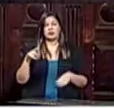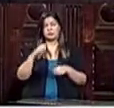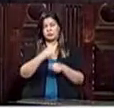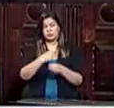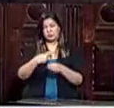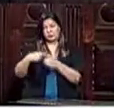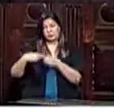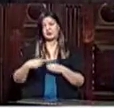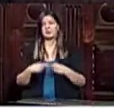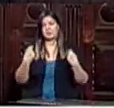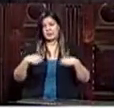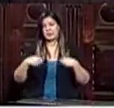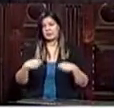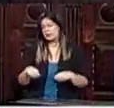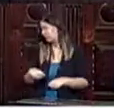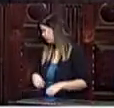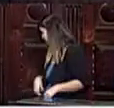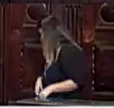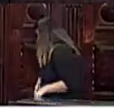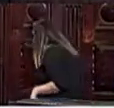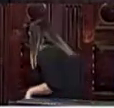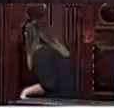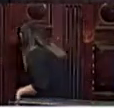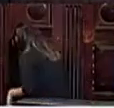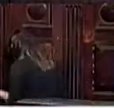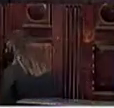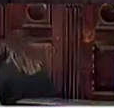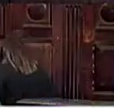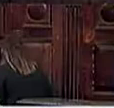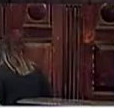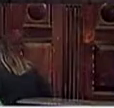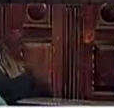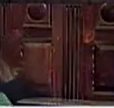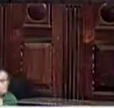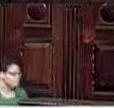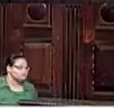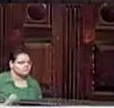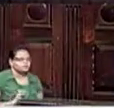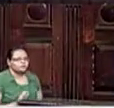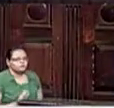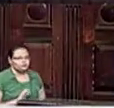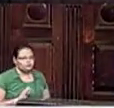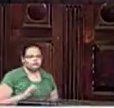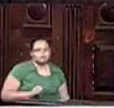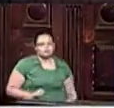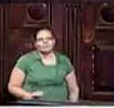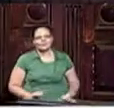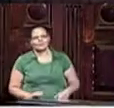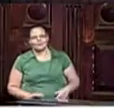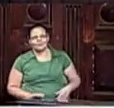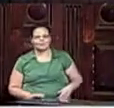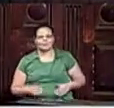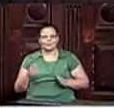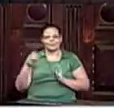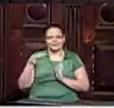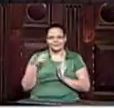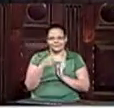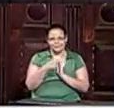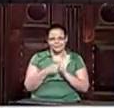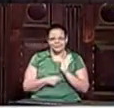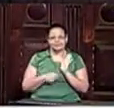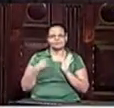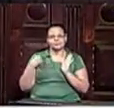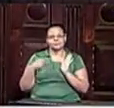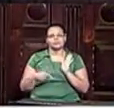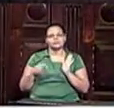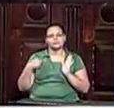municípios precisam preencher de forma adequada os formulários para que a central de